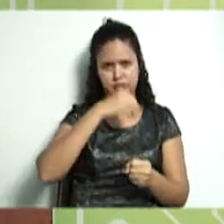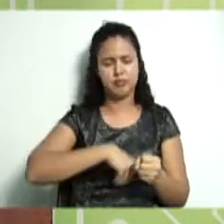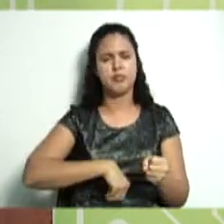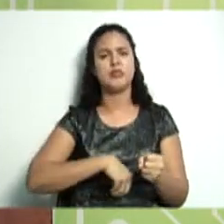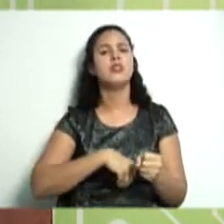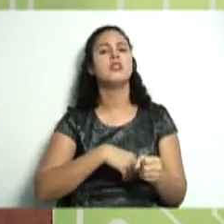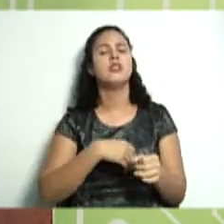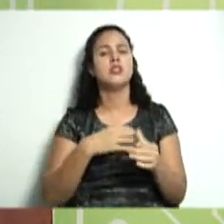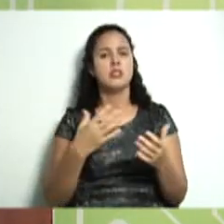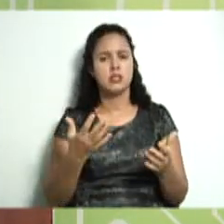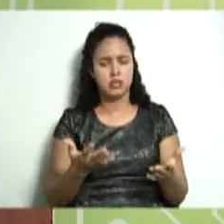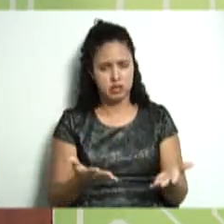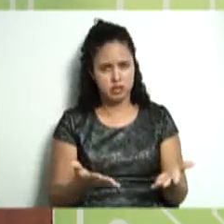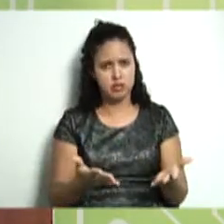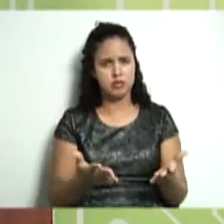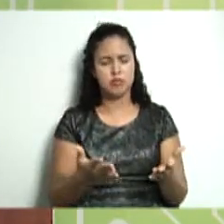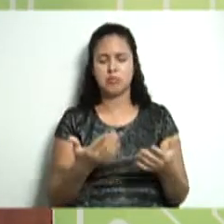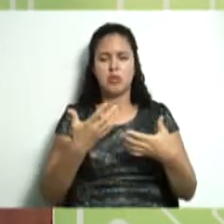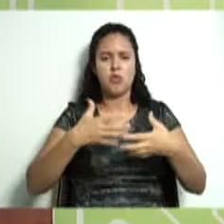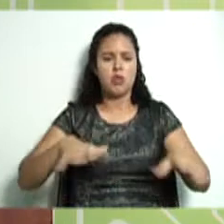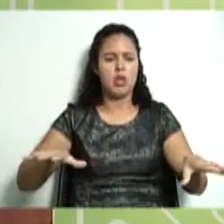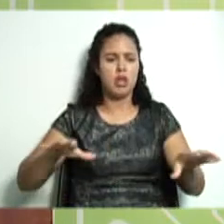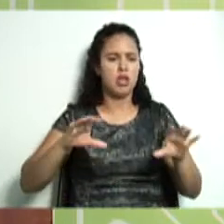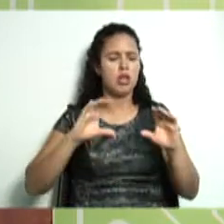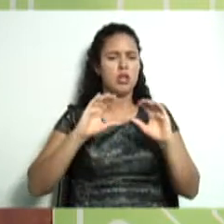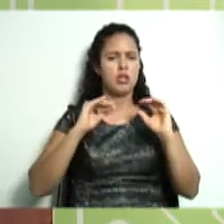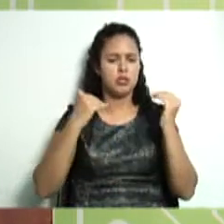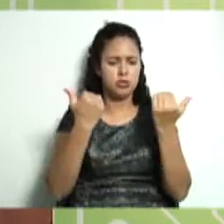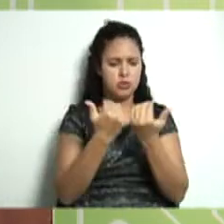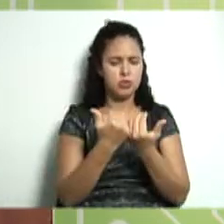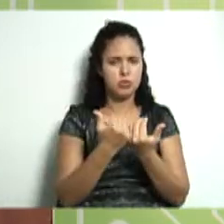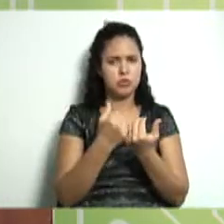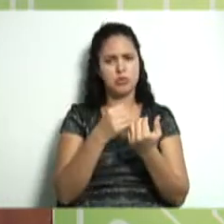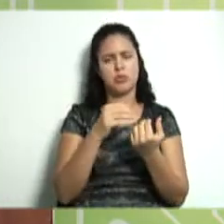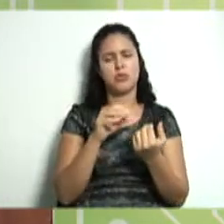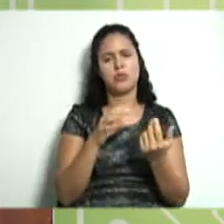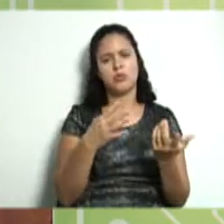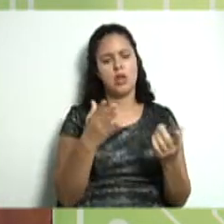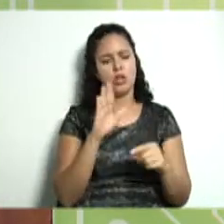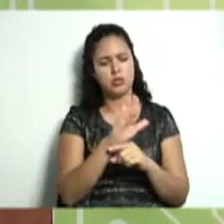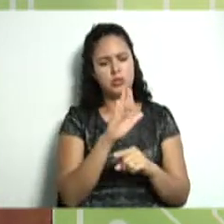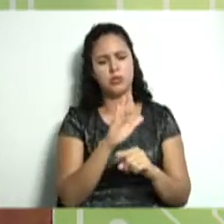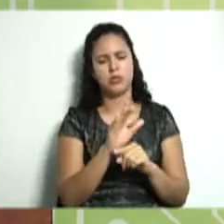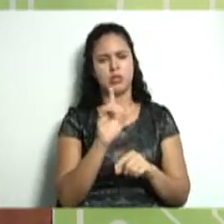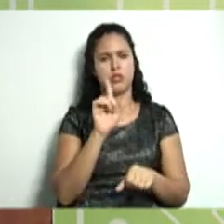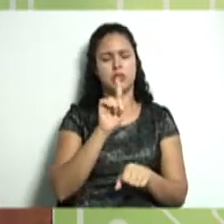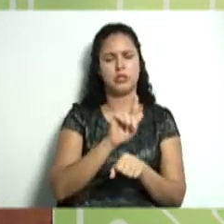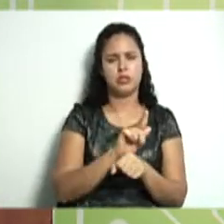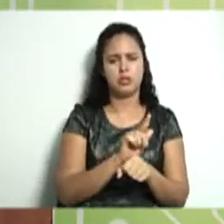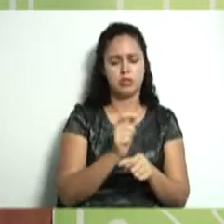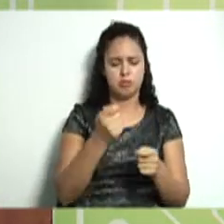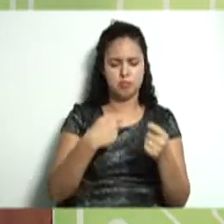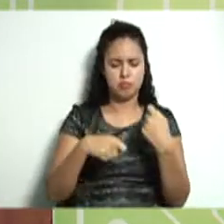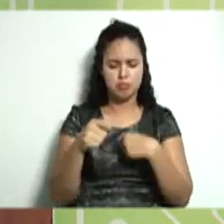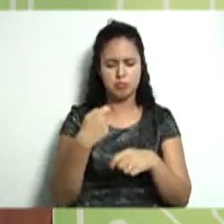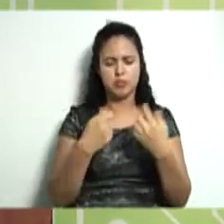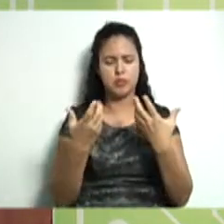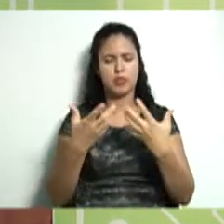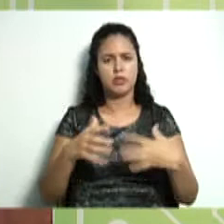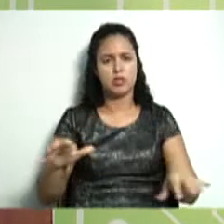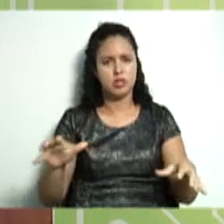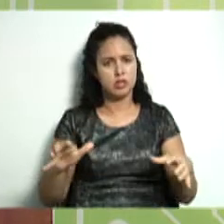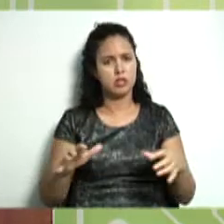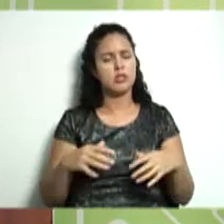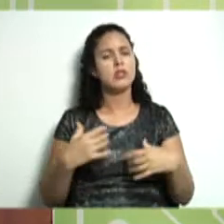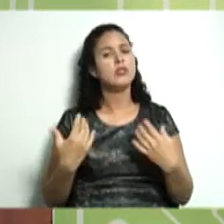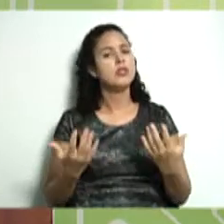não querem participar dos conselhos ou da gestão administrativa. Então, gente, quando começa